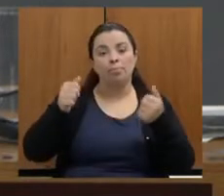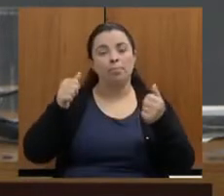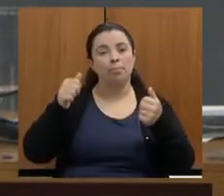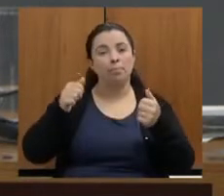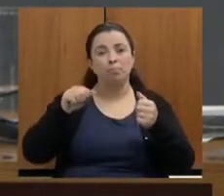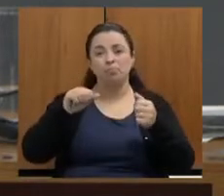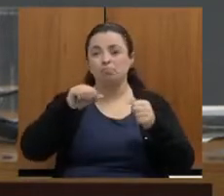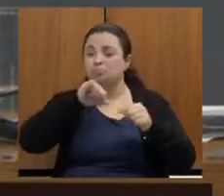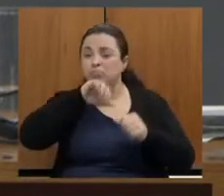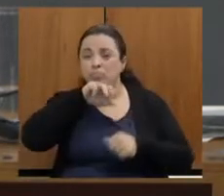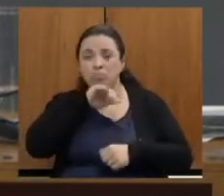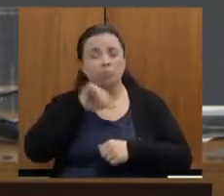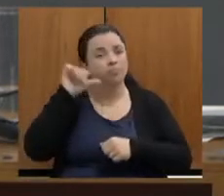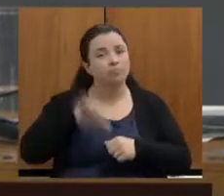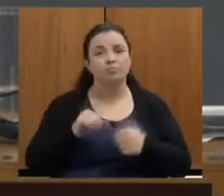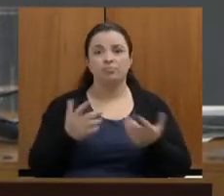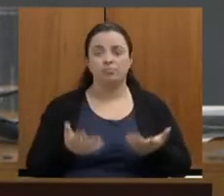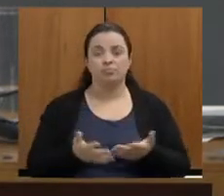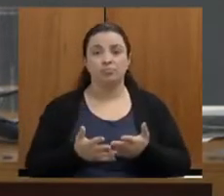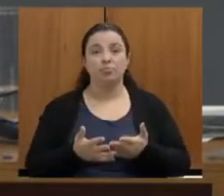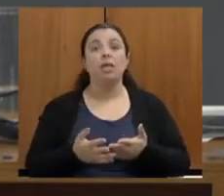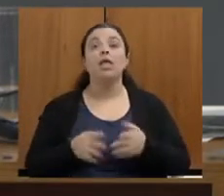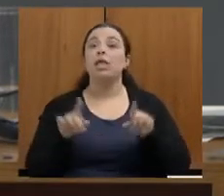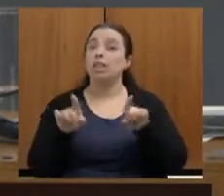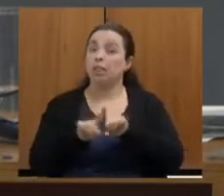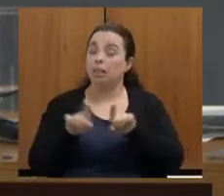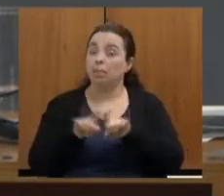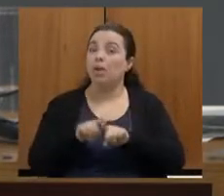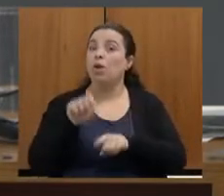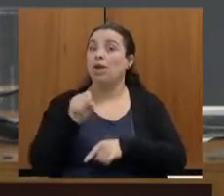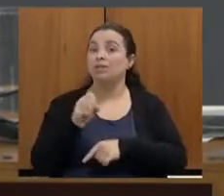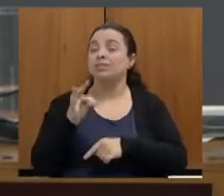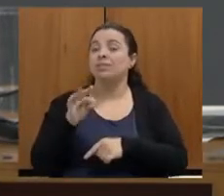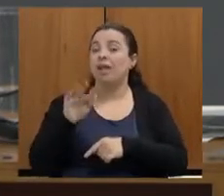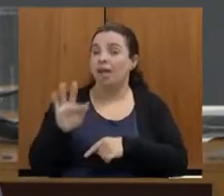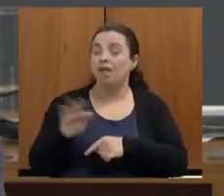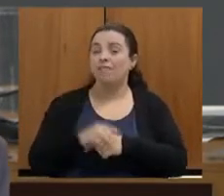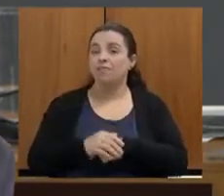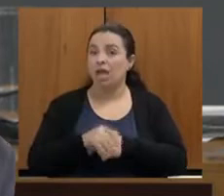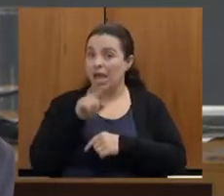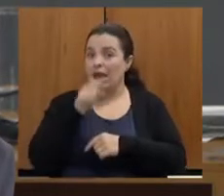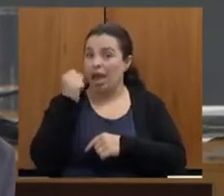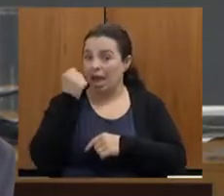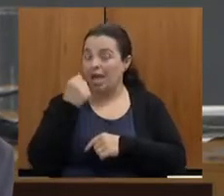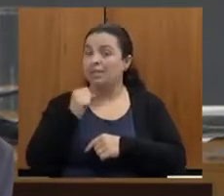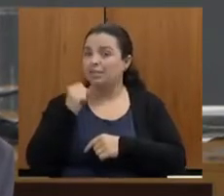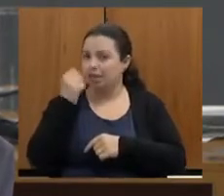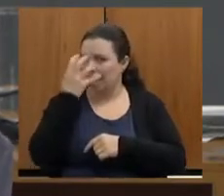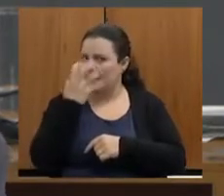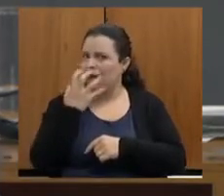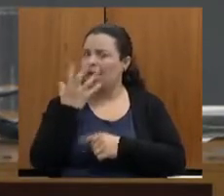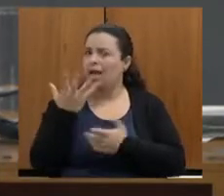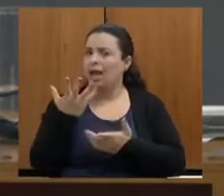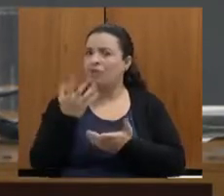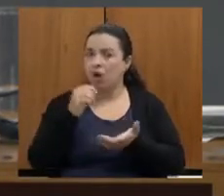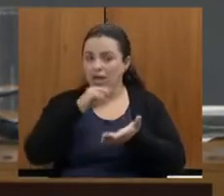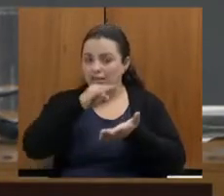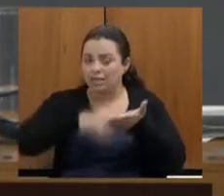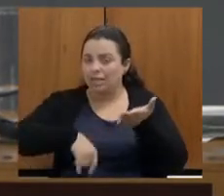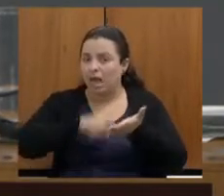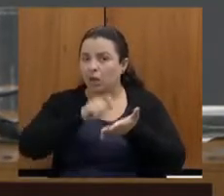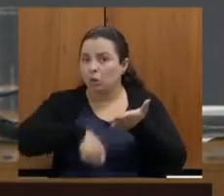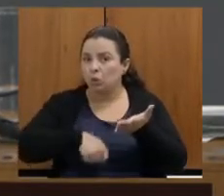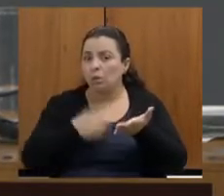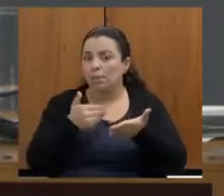estar prestando conta e inclusive no Supremo Tribunal Federal é muito grave assinatura de um acordo pré-eleitoral que não leva em